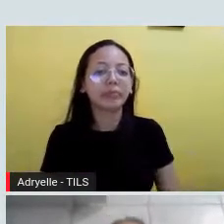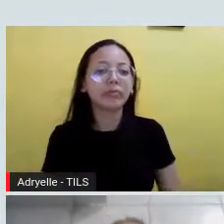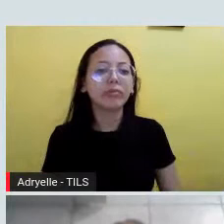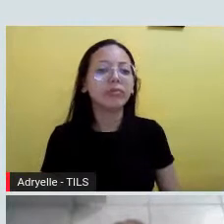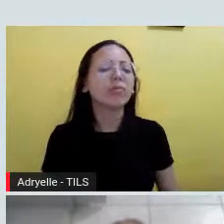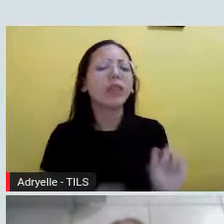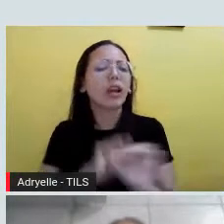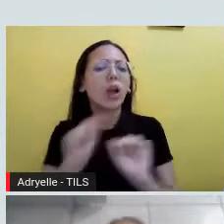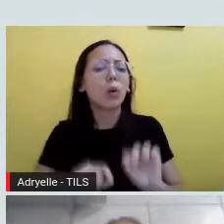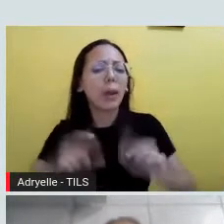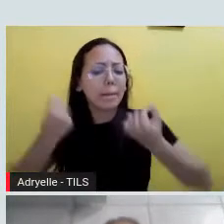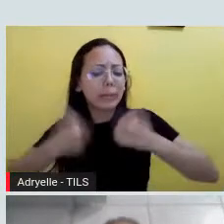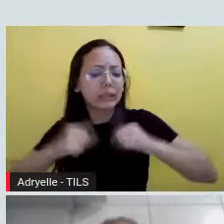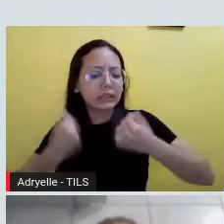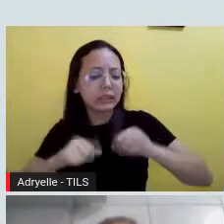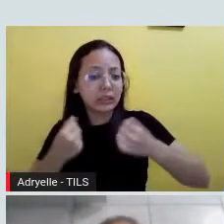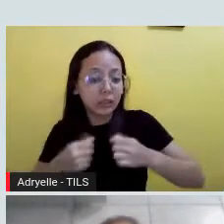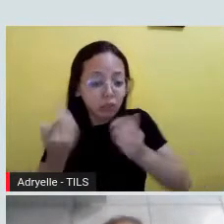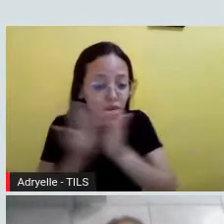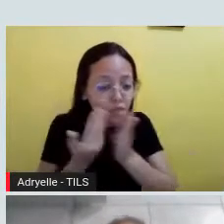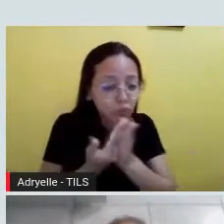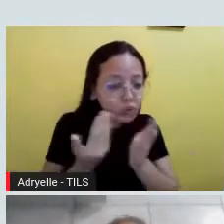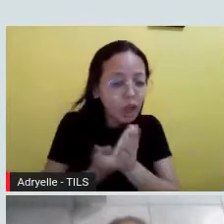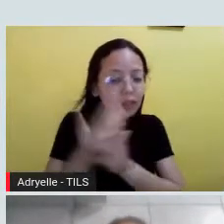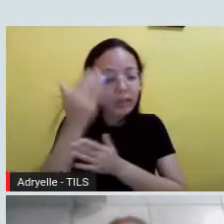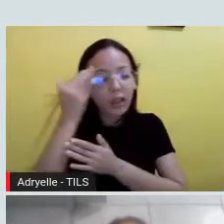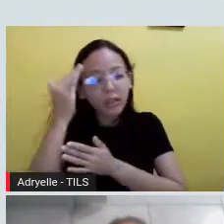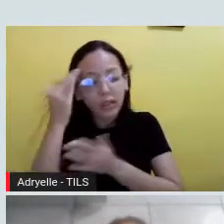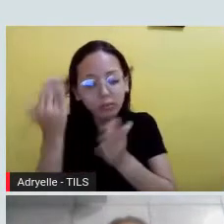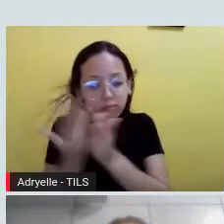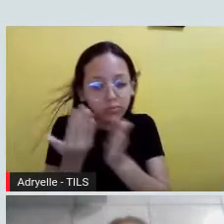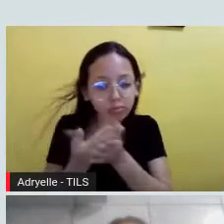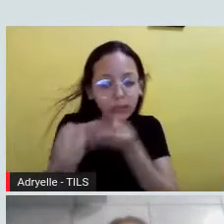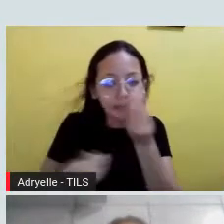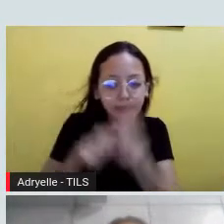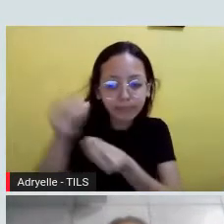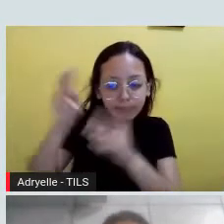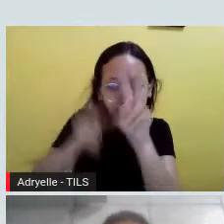eram necessárias ser estudadas, foram necessárias serem estudadas.